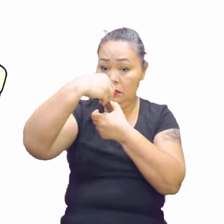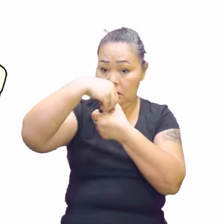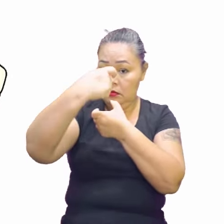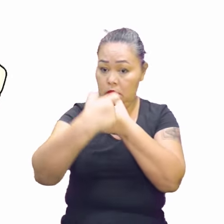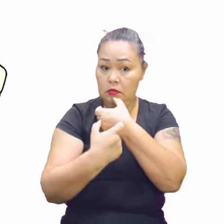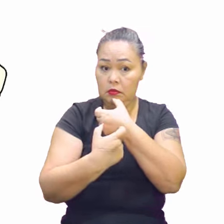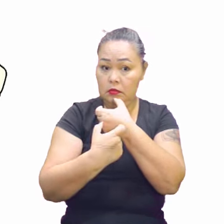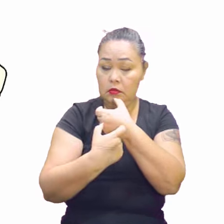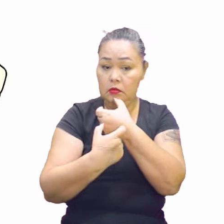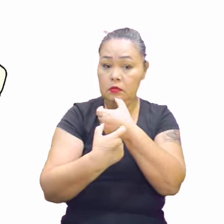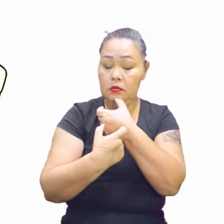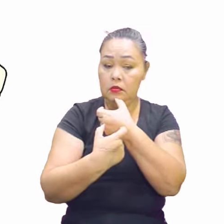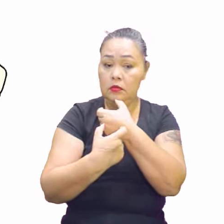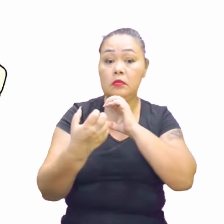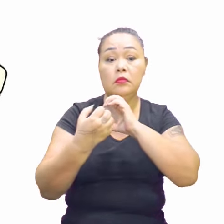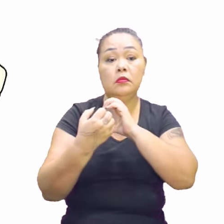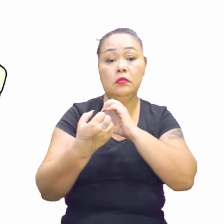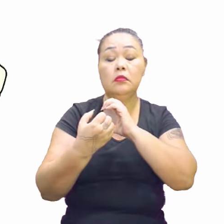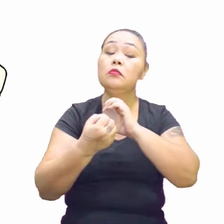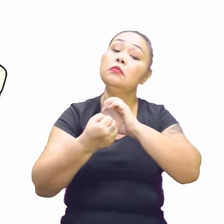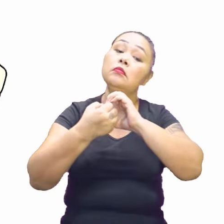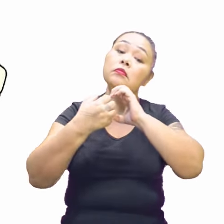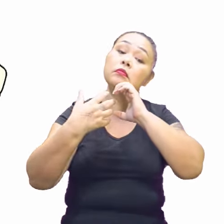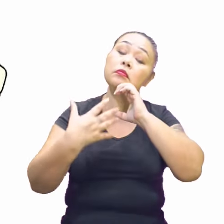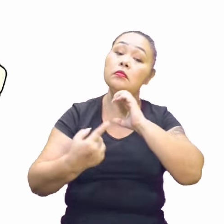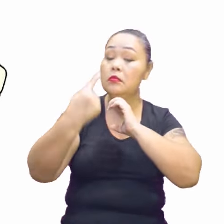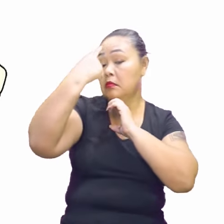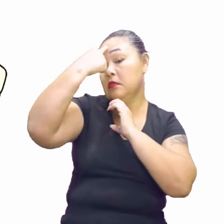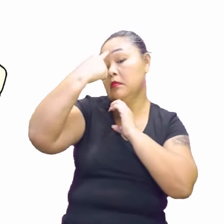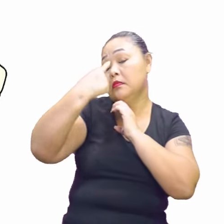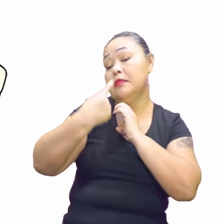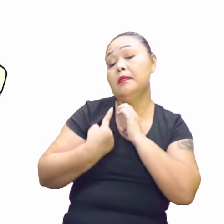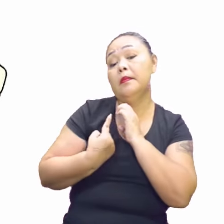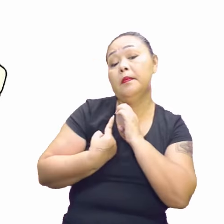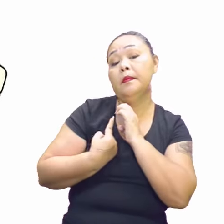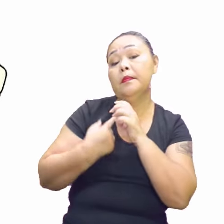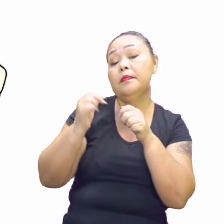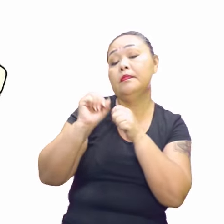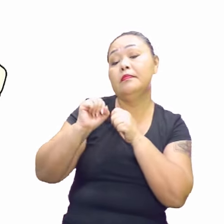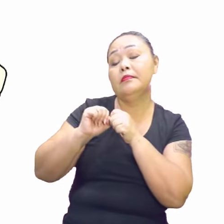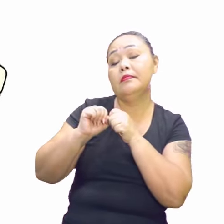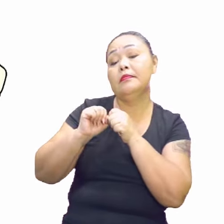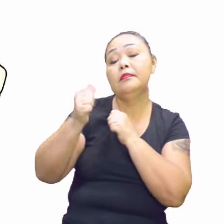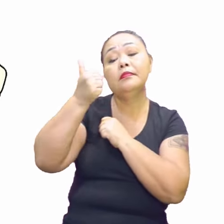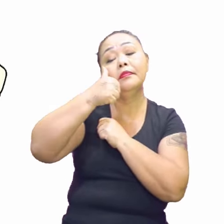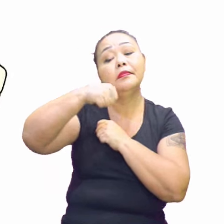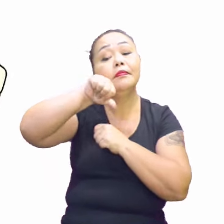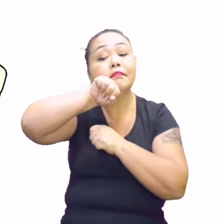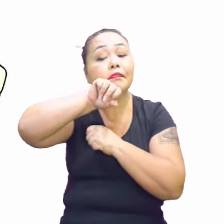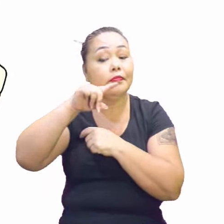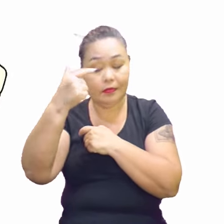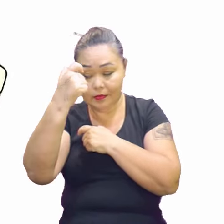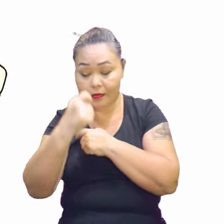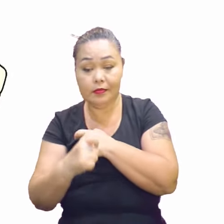certo? Ó, carinho e dedicação caracteriza o perfil